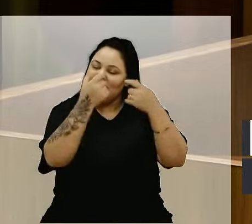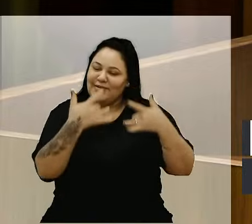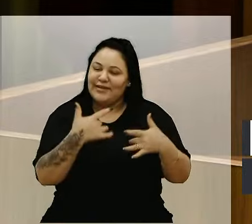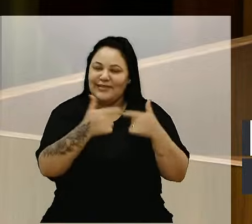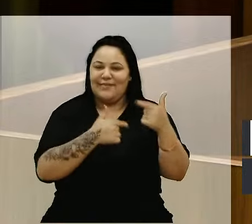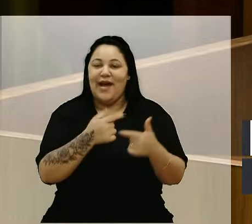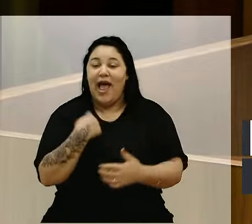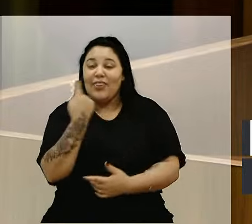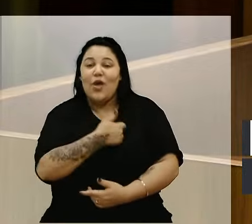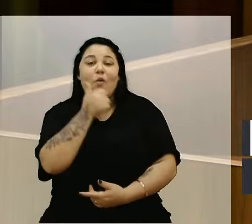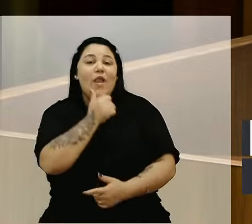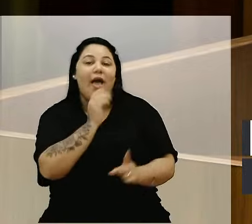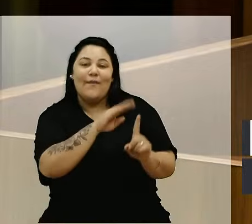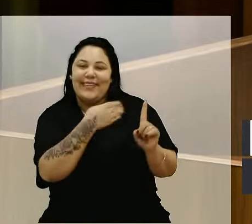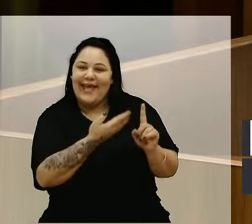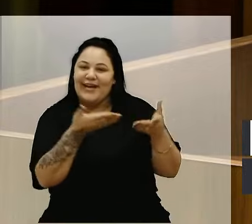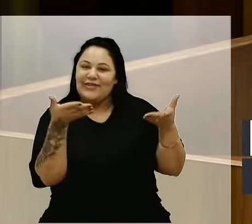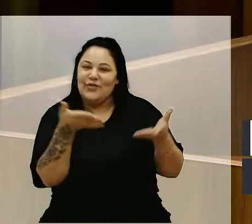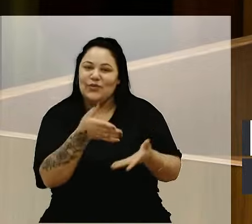homenageada Dione